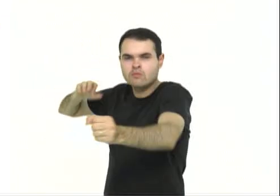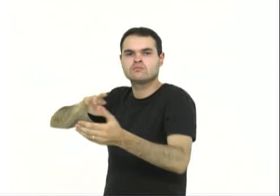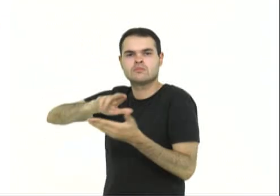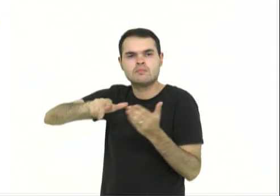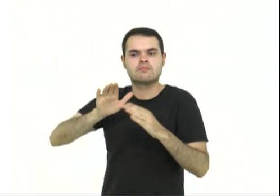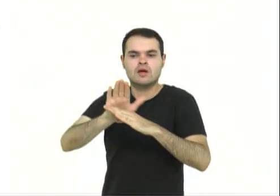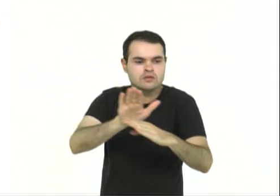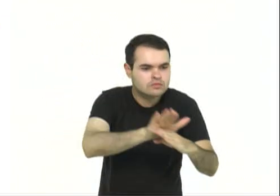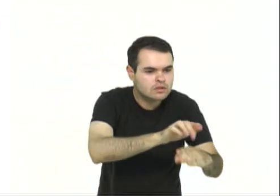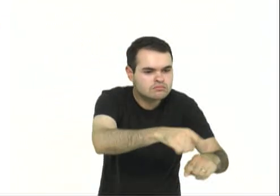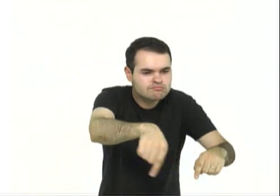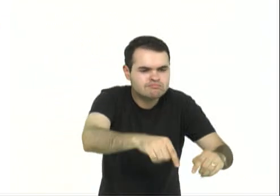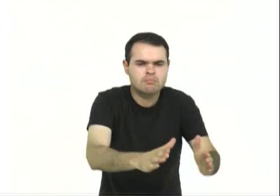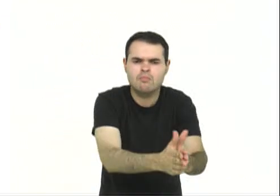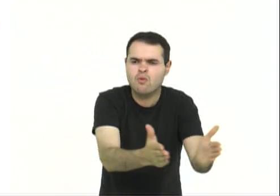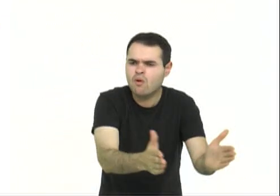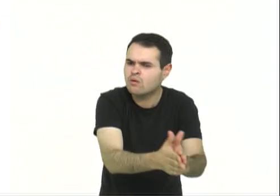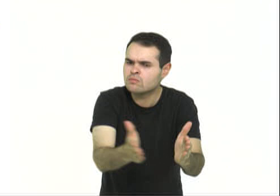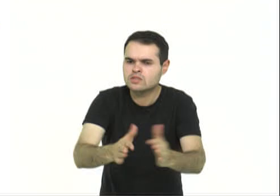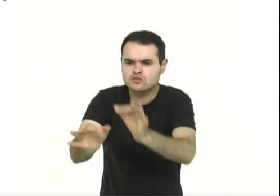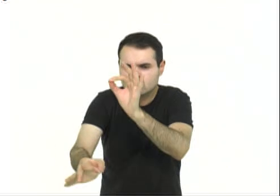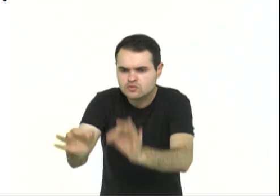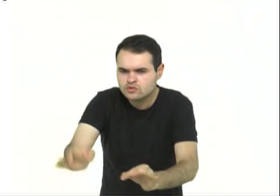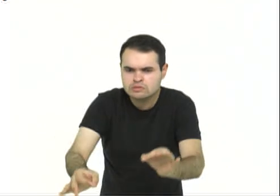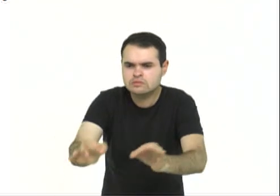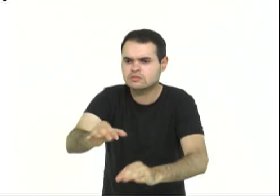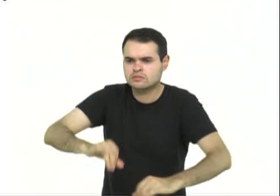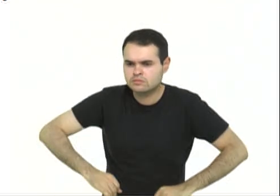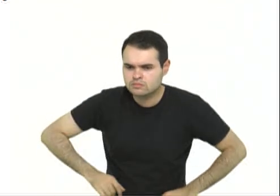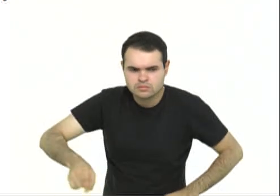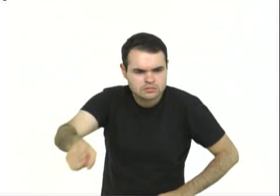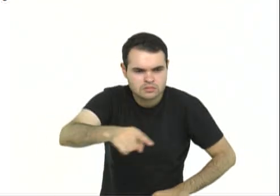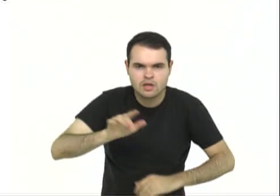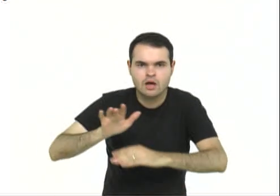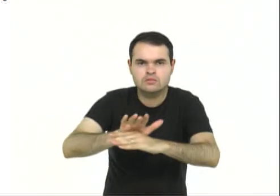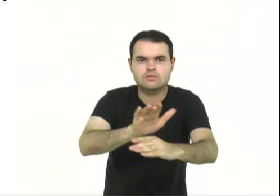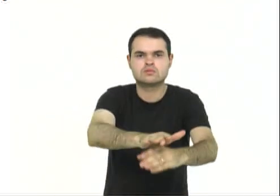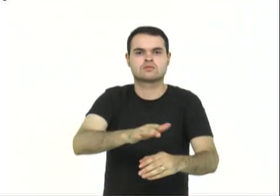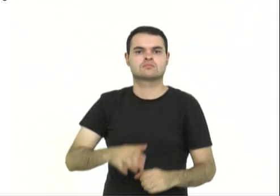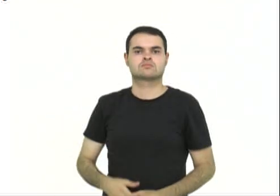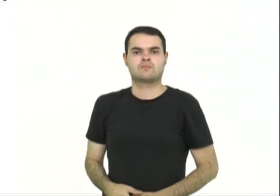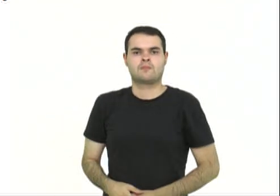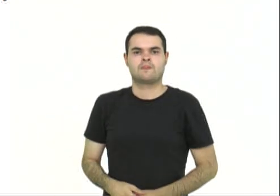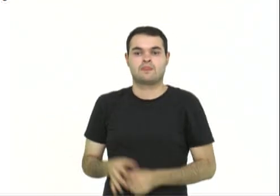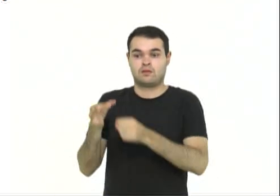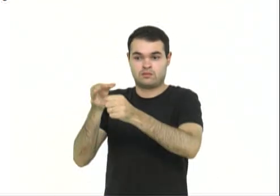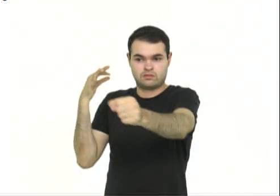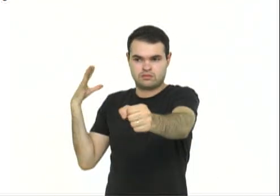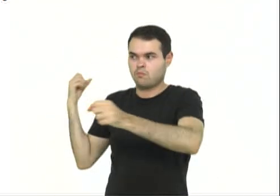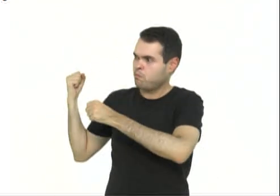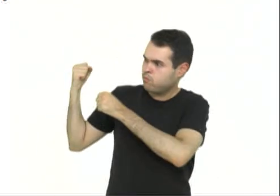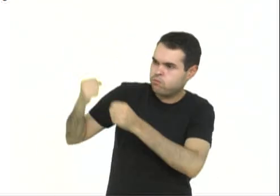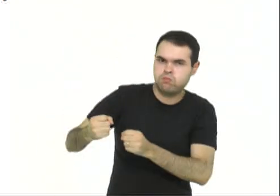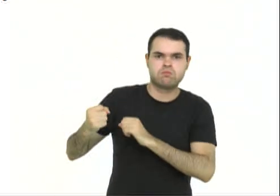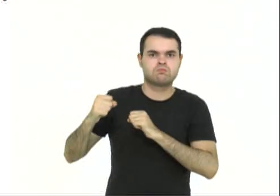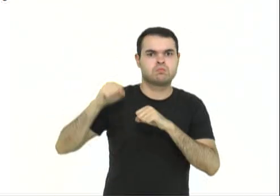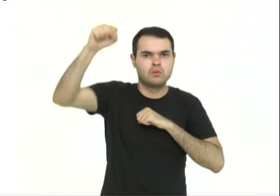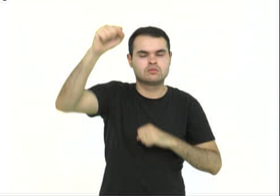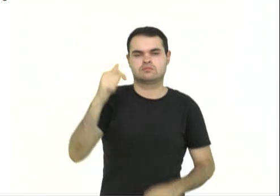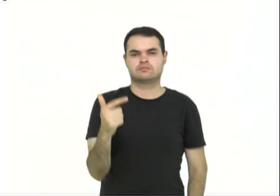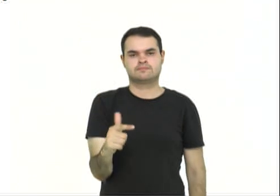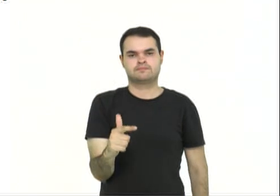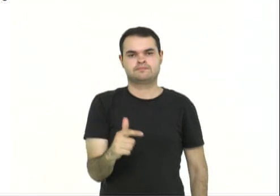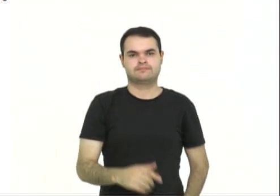e injustiçados em sua cidade. E olha só, o arqueiro não tem superpoderes, né?